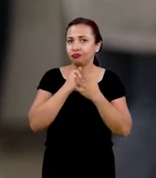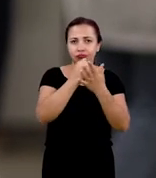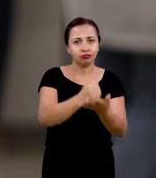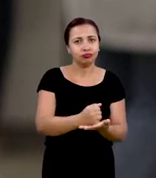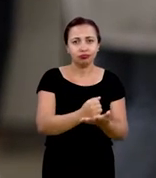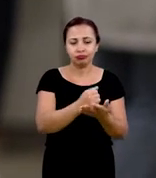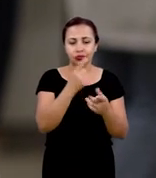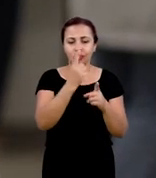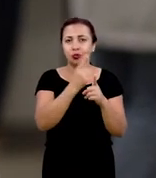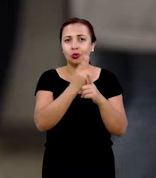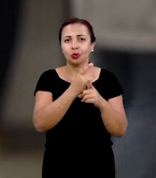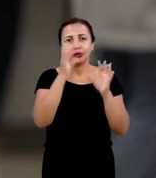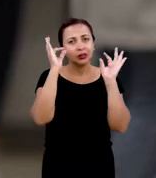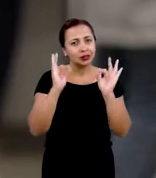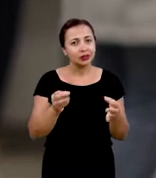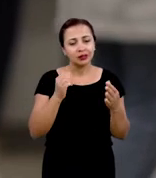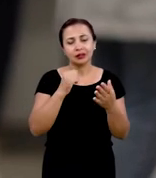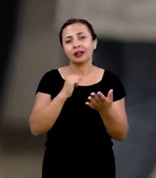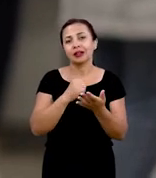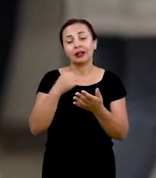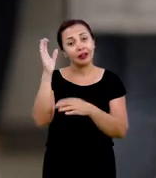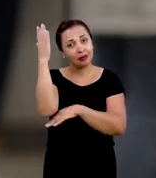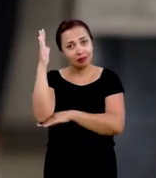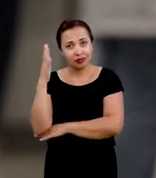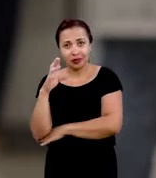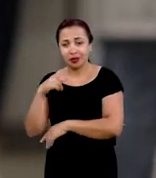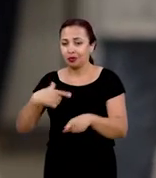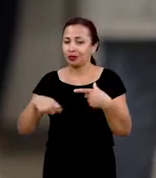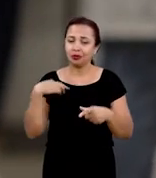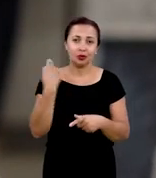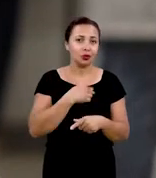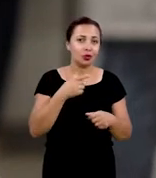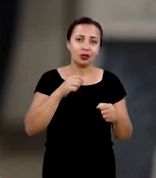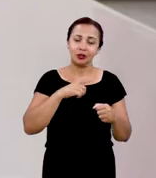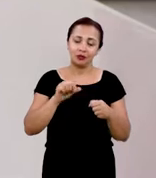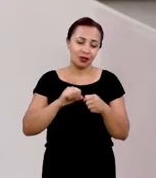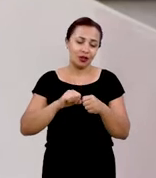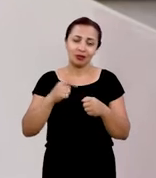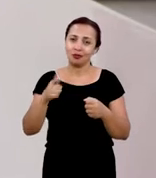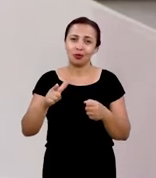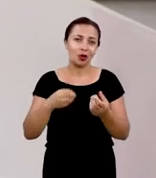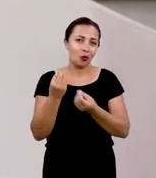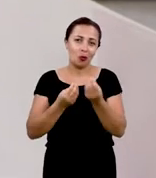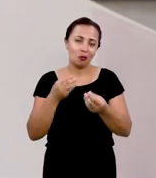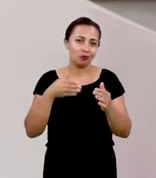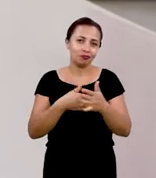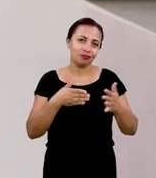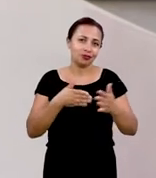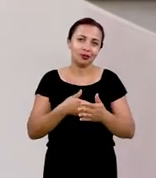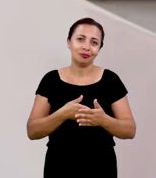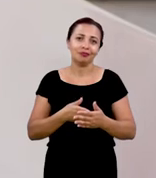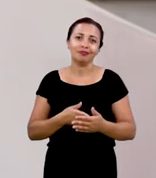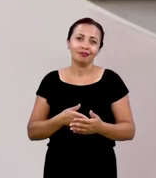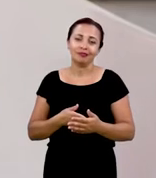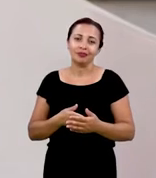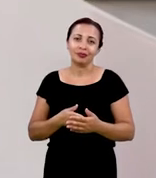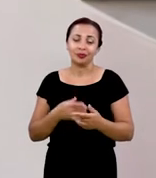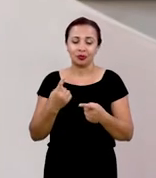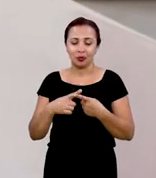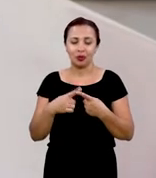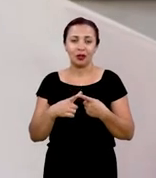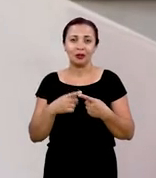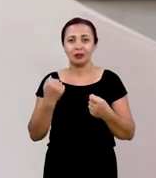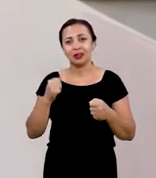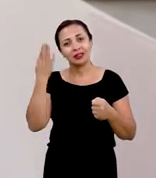na identificação correta das plantas, o trabalho que a gente faz aqui fica inviabilizado principalmente pela identificação correta, a chamada